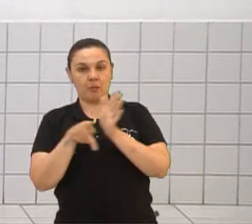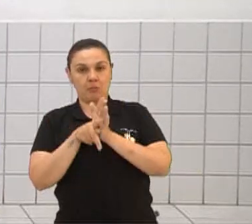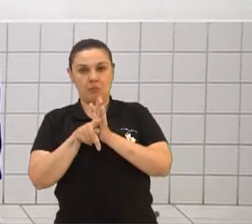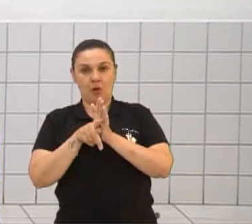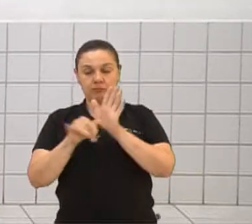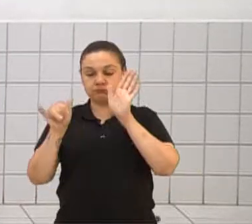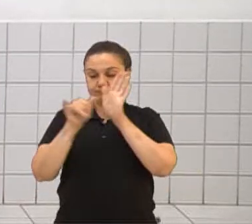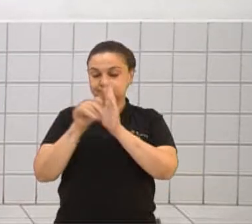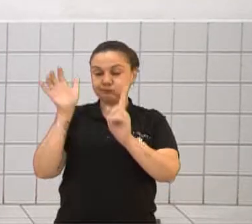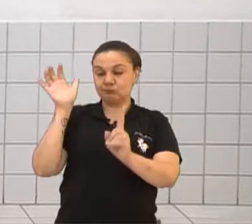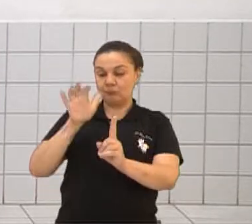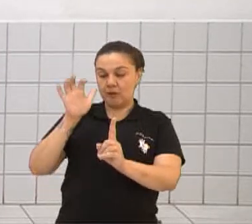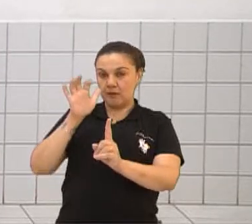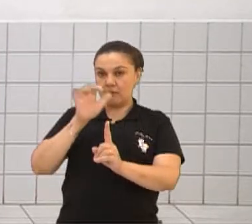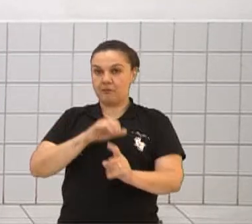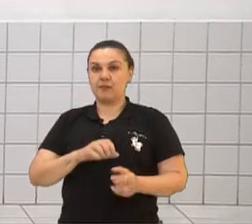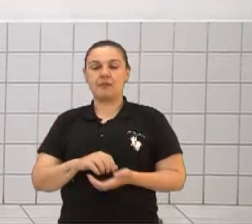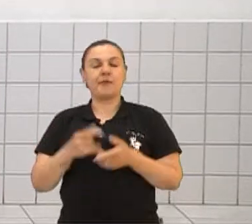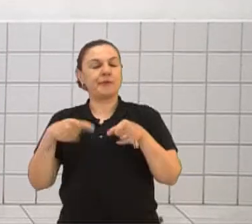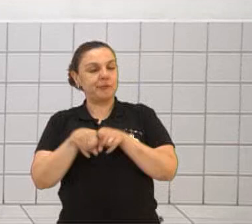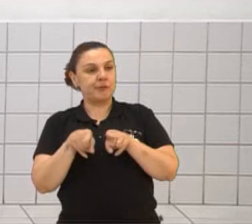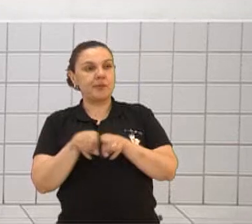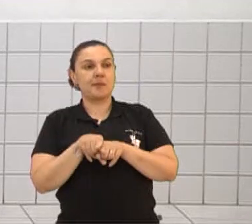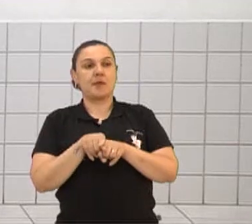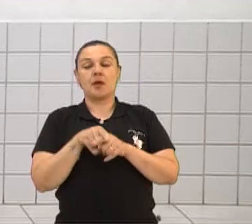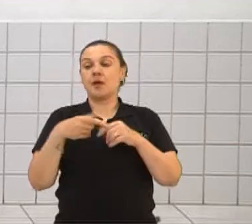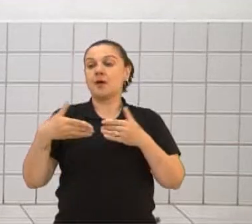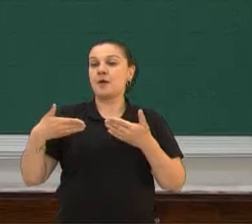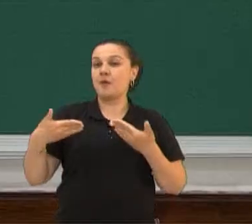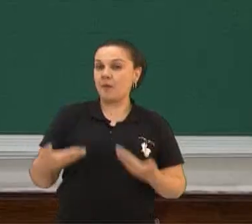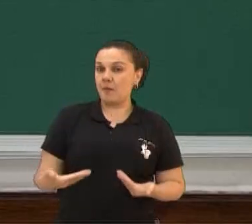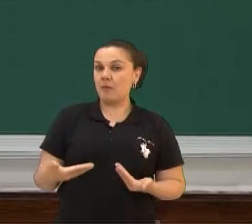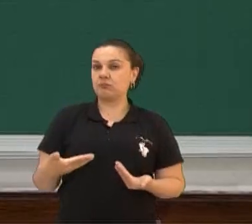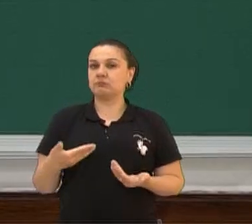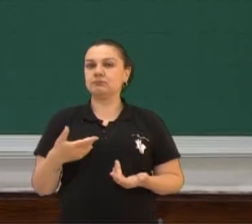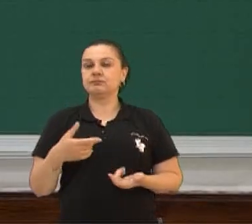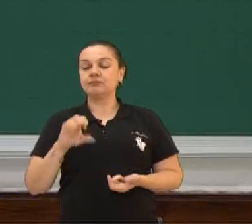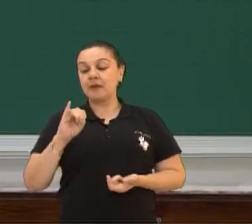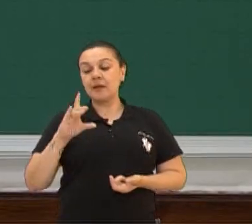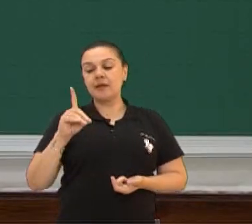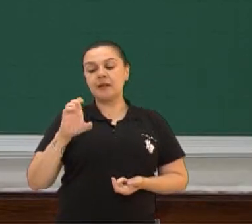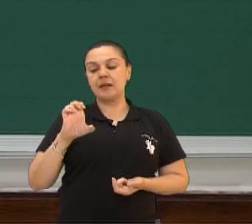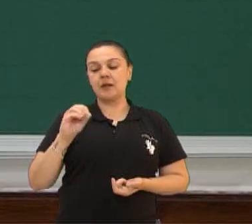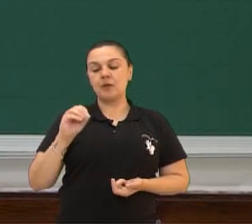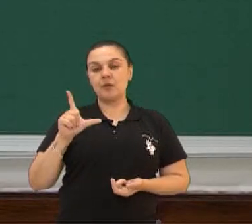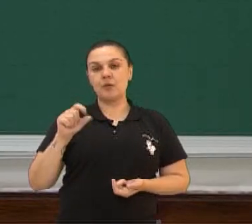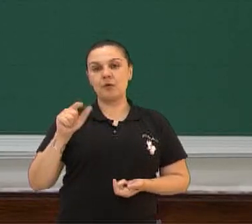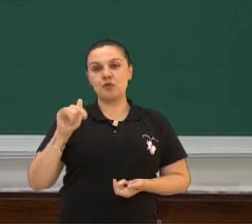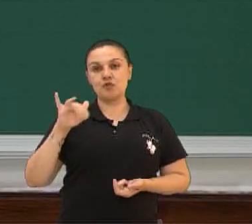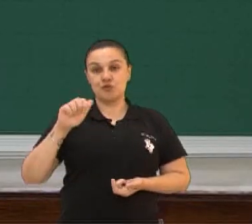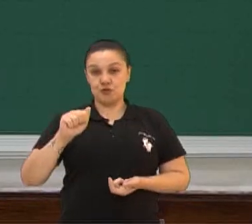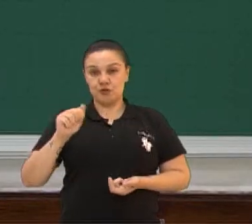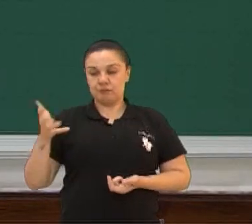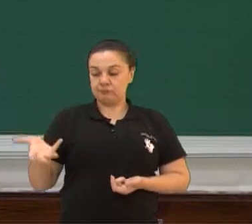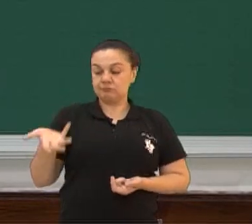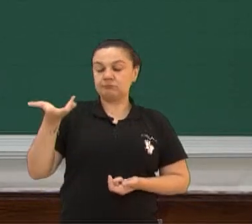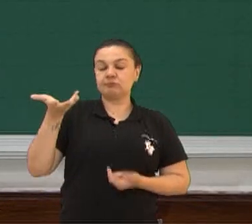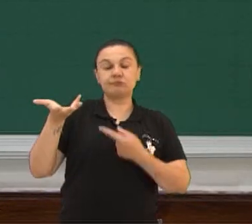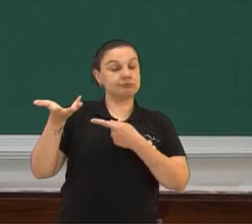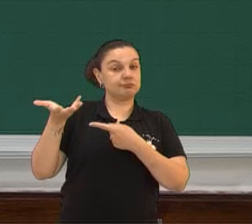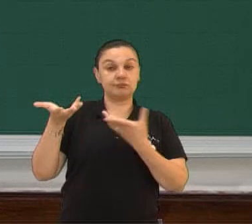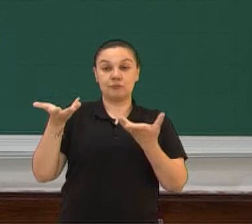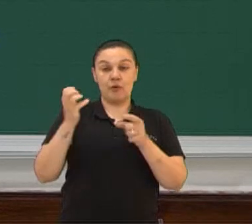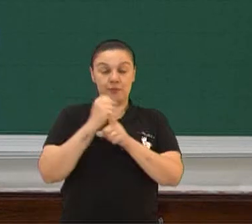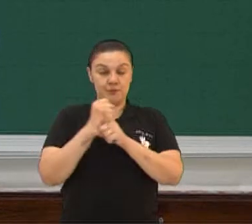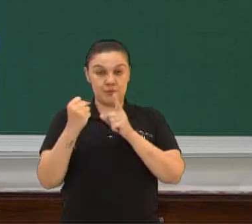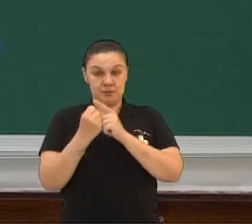condições concretas, também é um objeto. Que tipo de ideologia está sendo formada